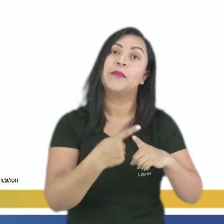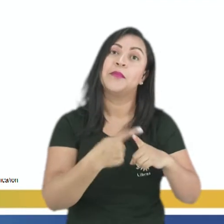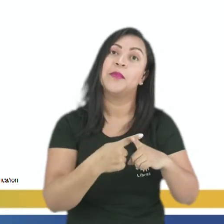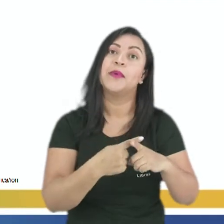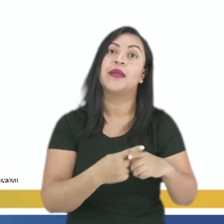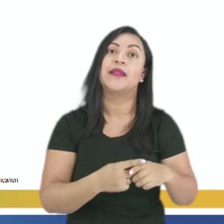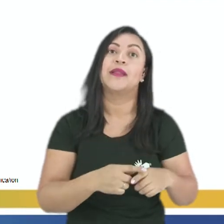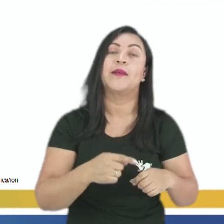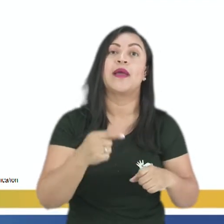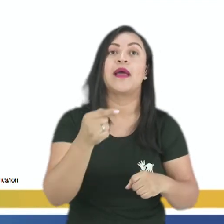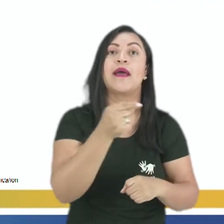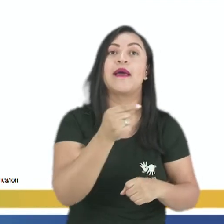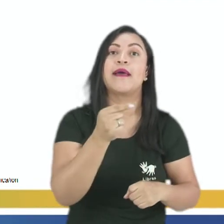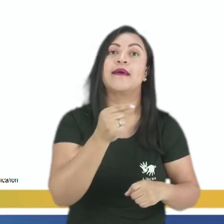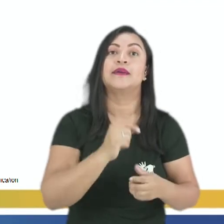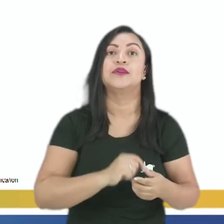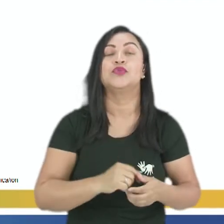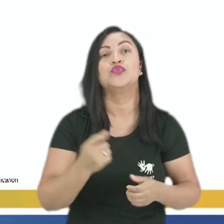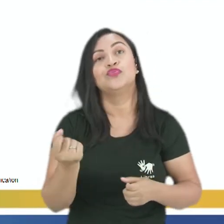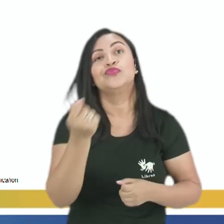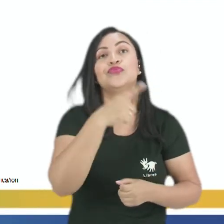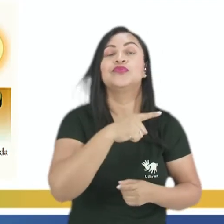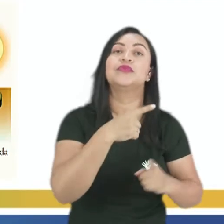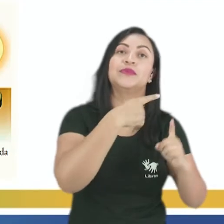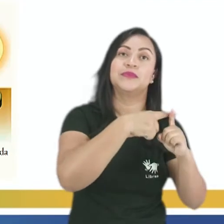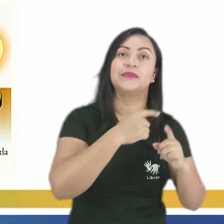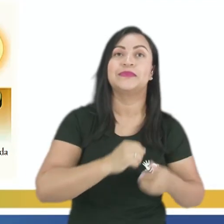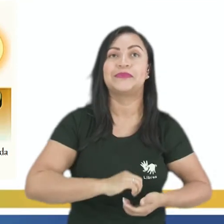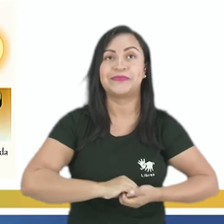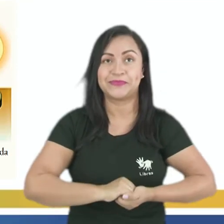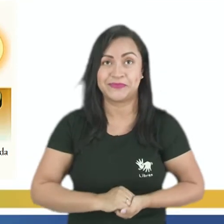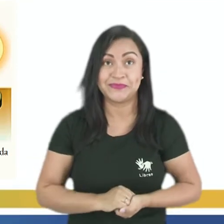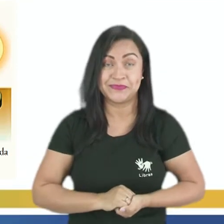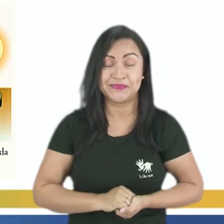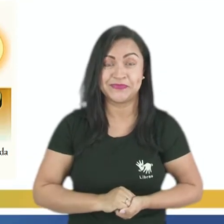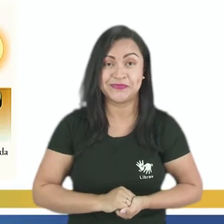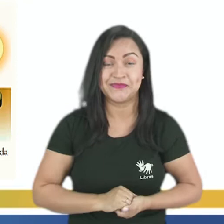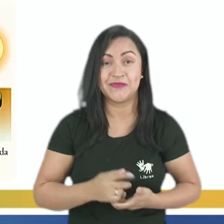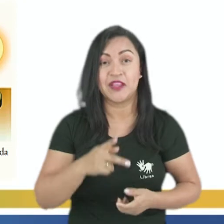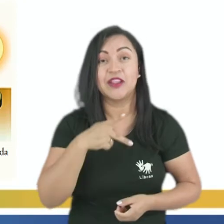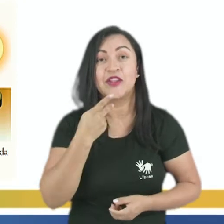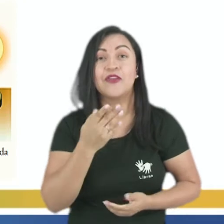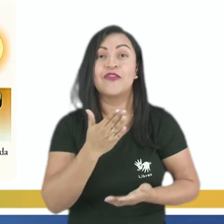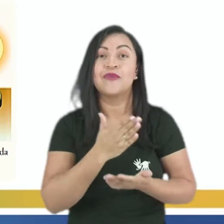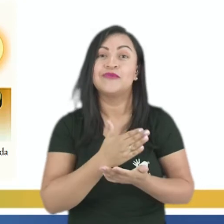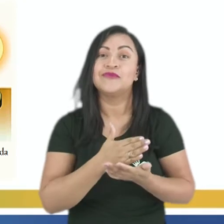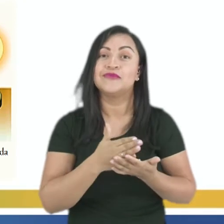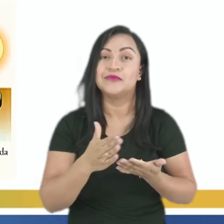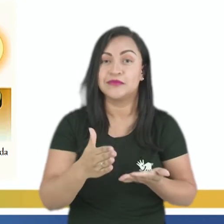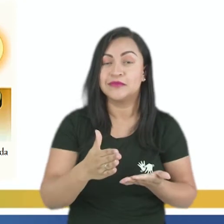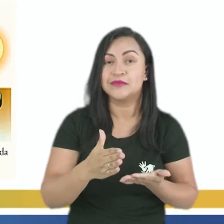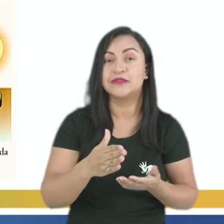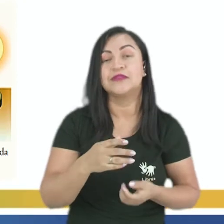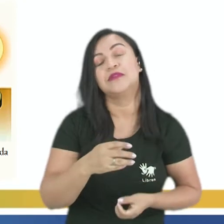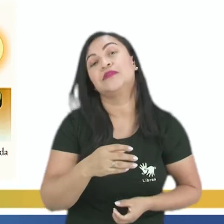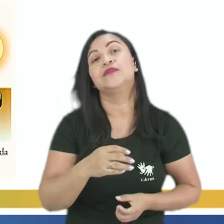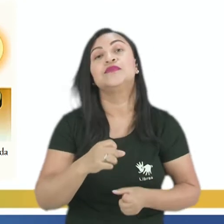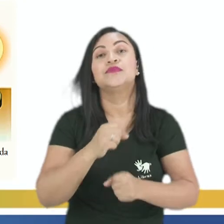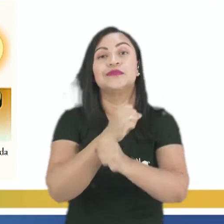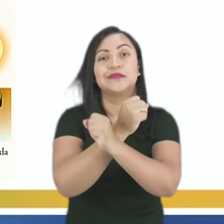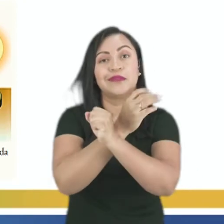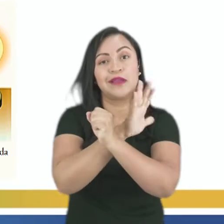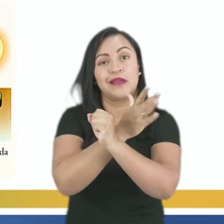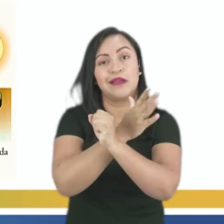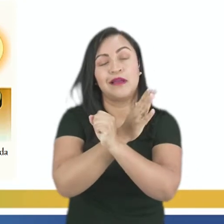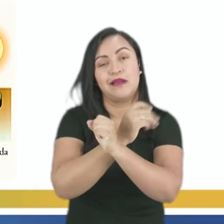mais negativa do que positiva. Então, vamos começar falando dos ácidos. Quais são as características,